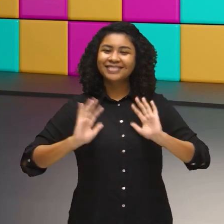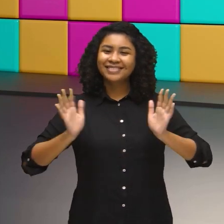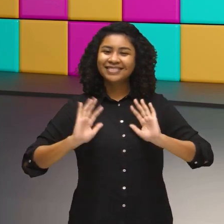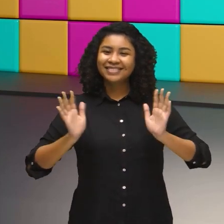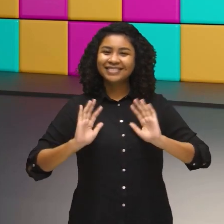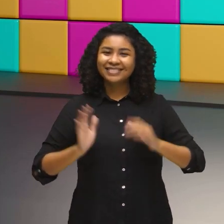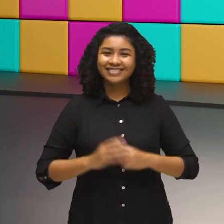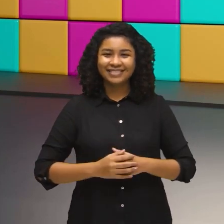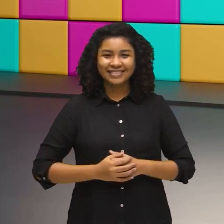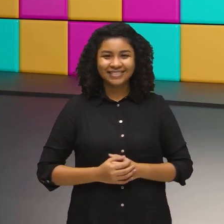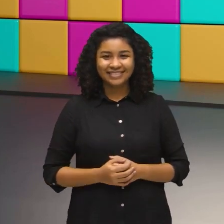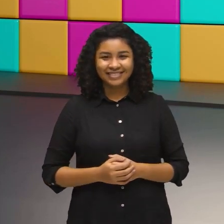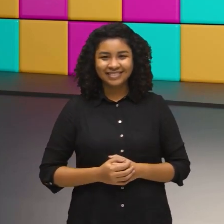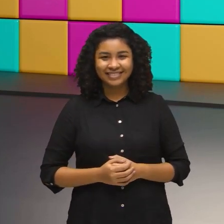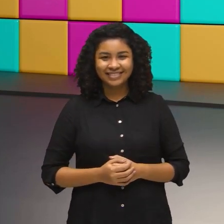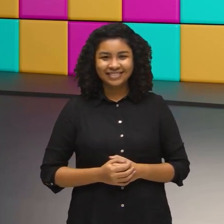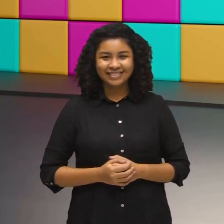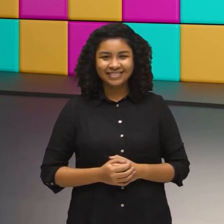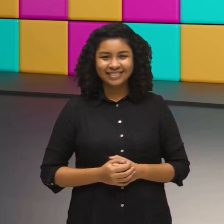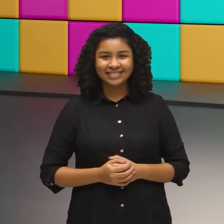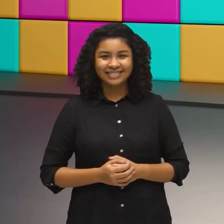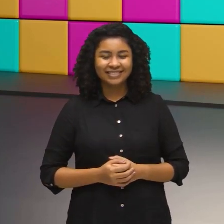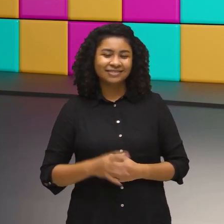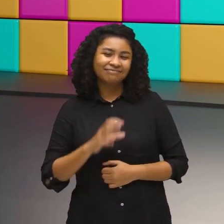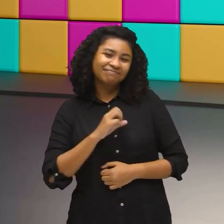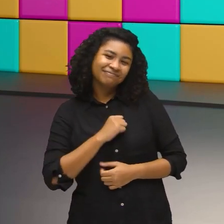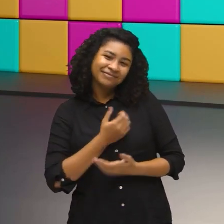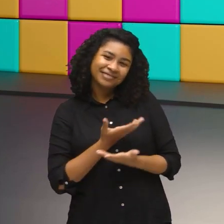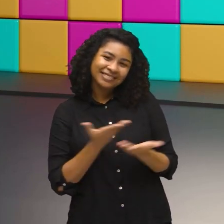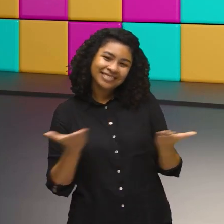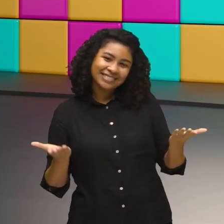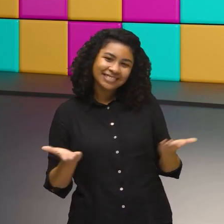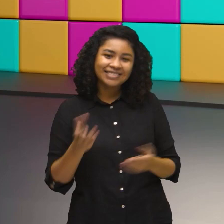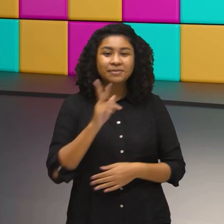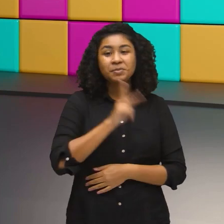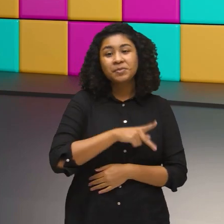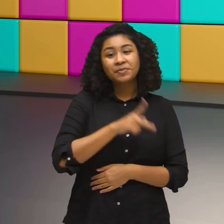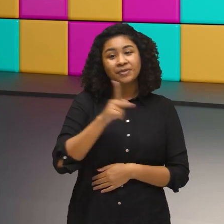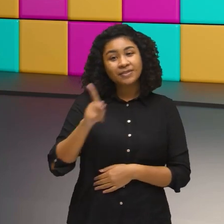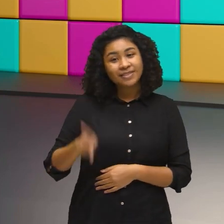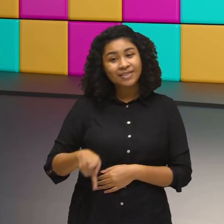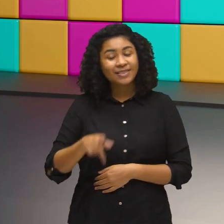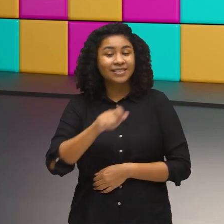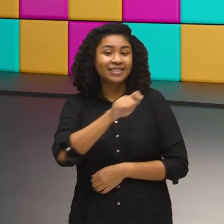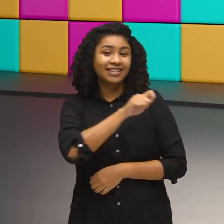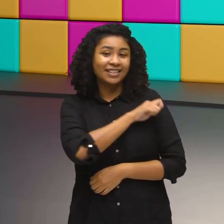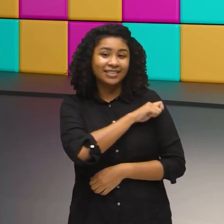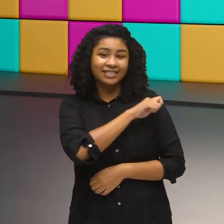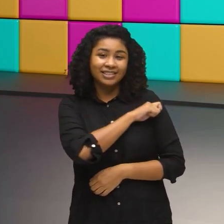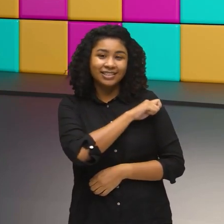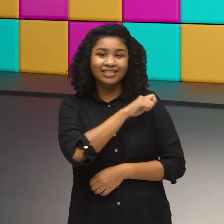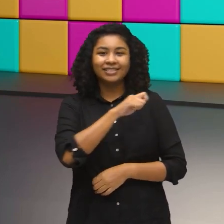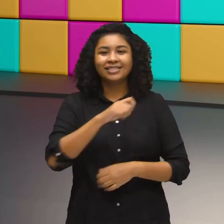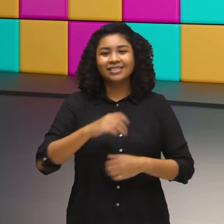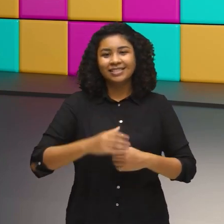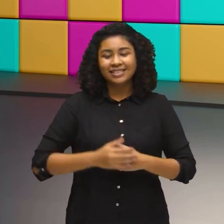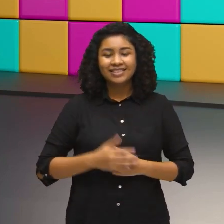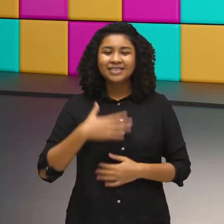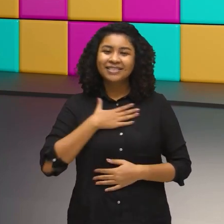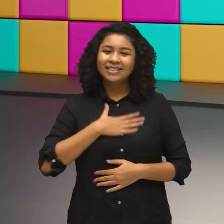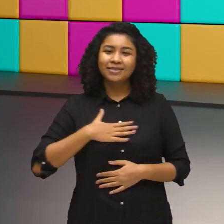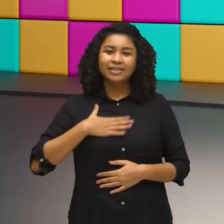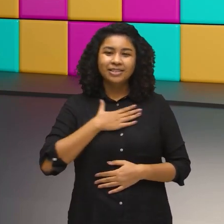Olá, meus amores, professores, alunos, é um prazer estar com